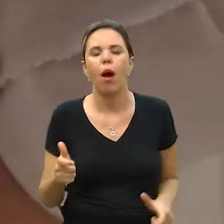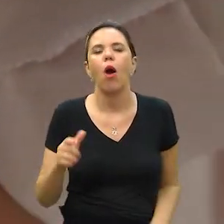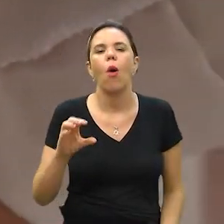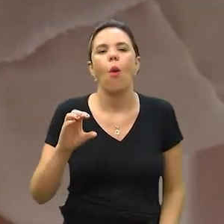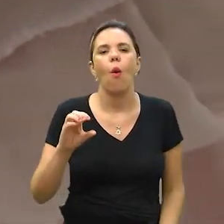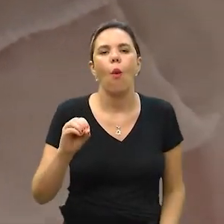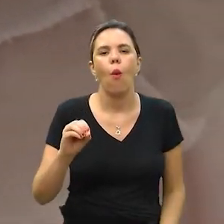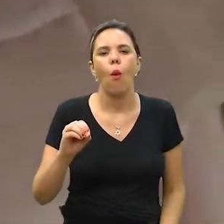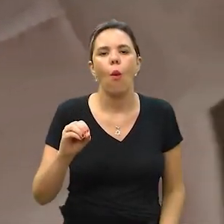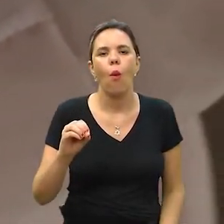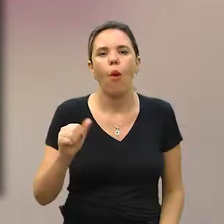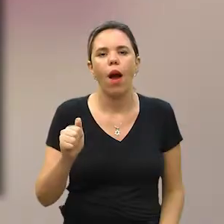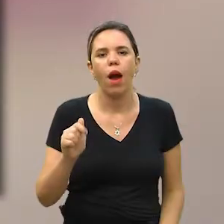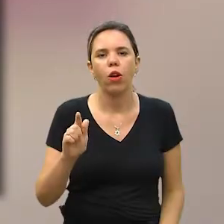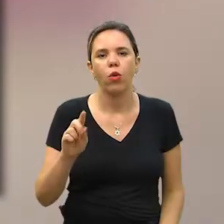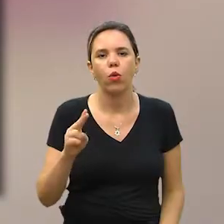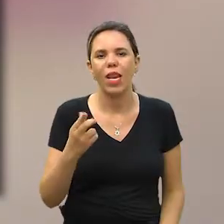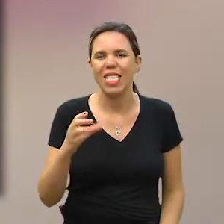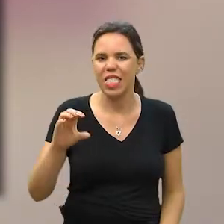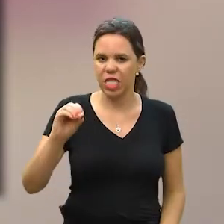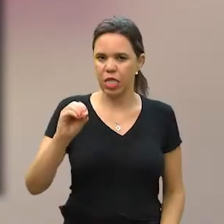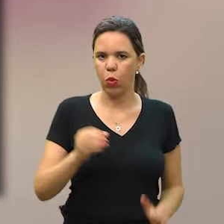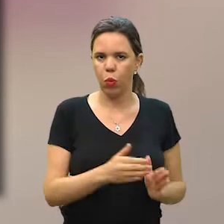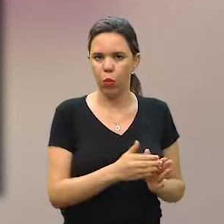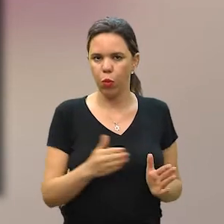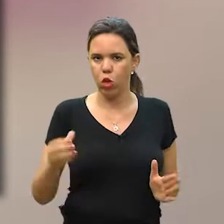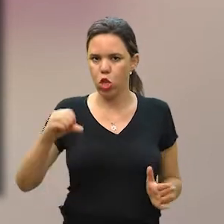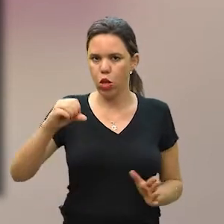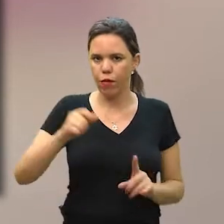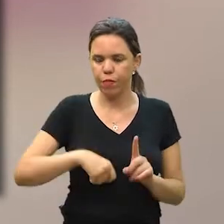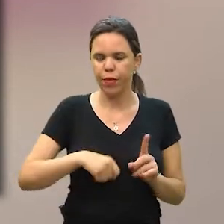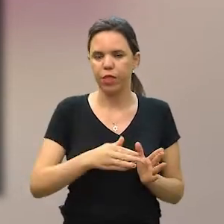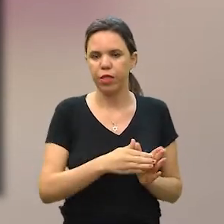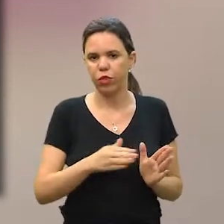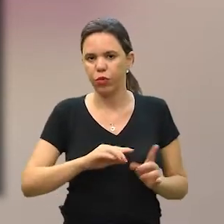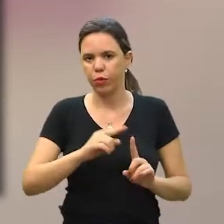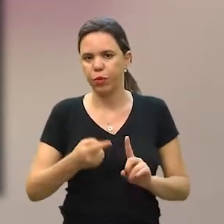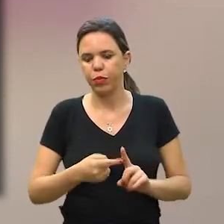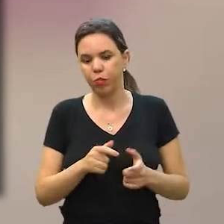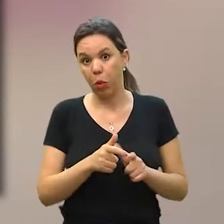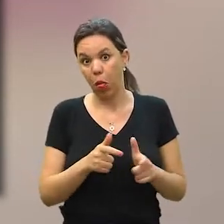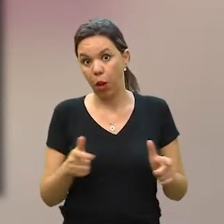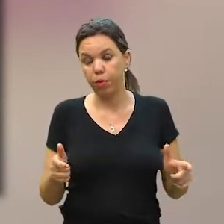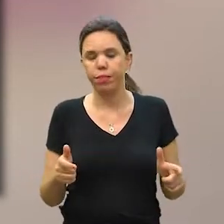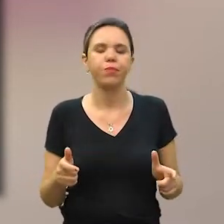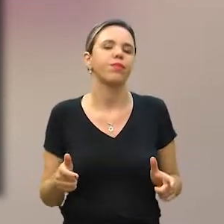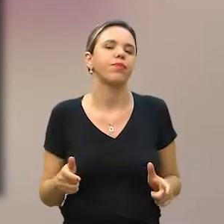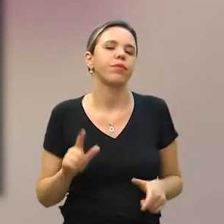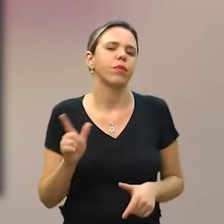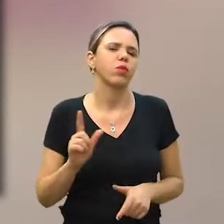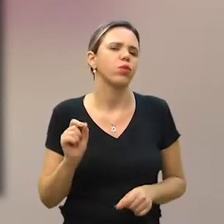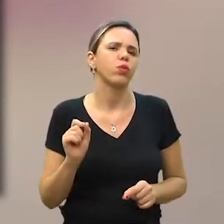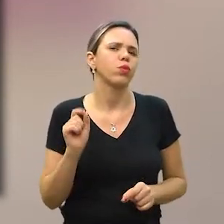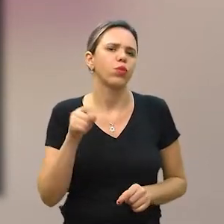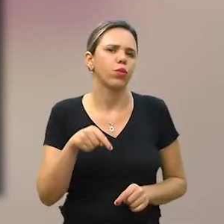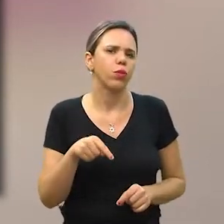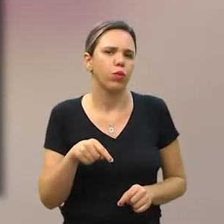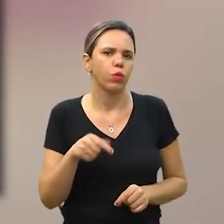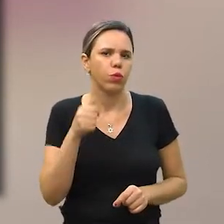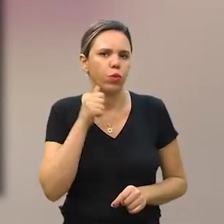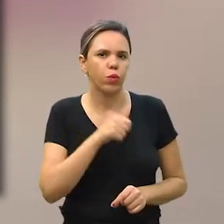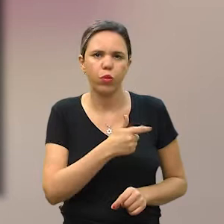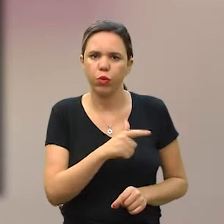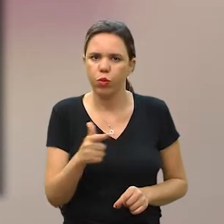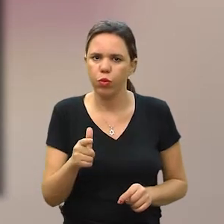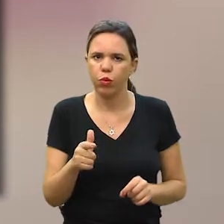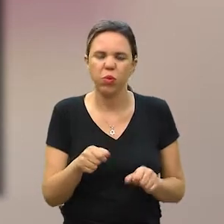de coagulação e vai aumentando durante os 9 meses da gravidez. Então, a lógica disso é